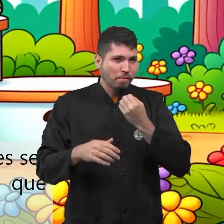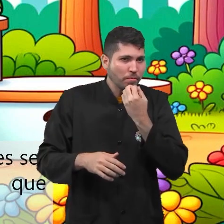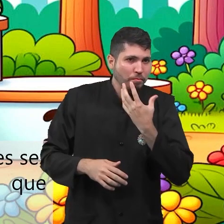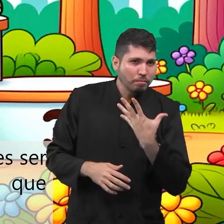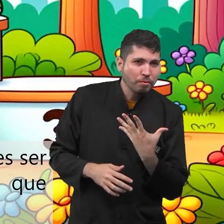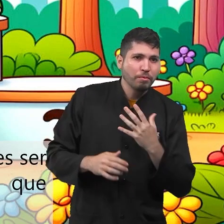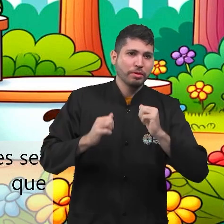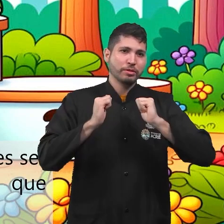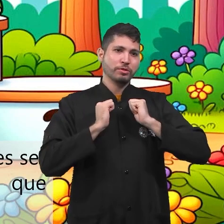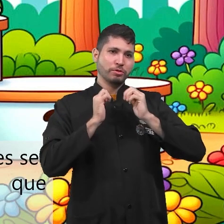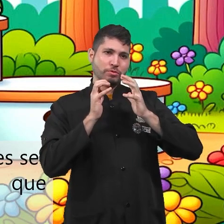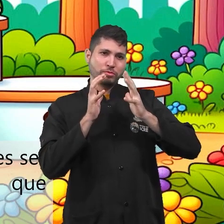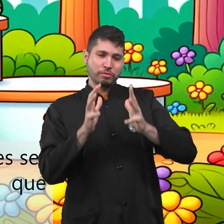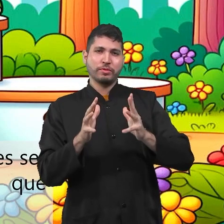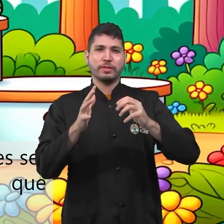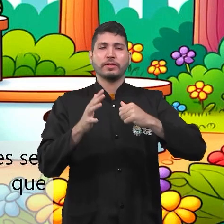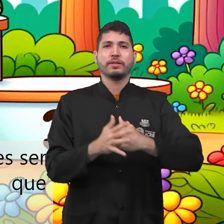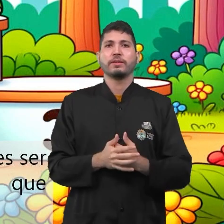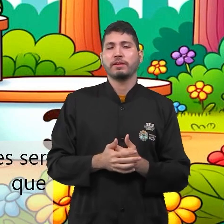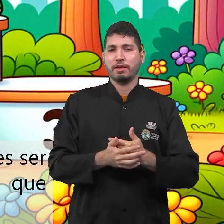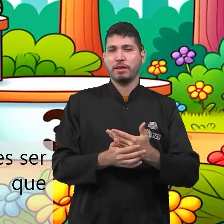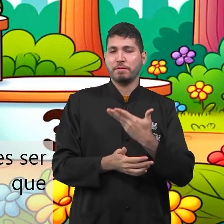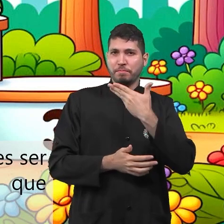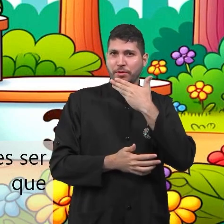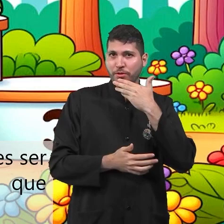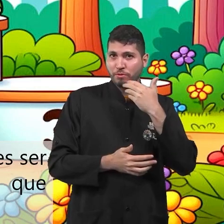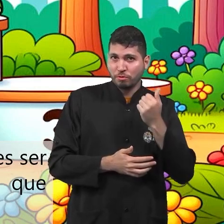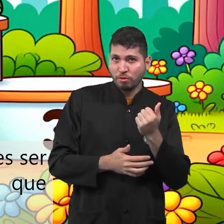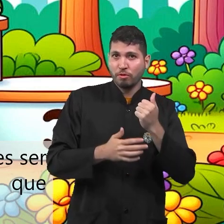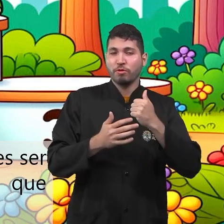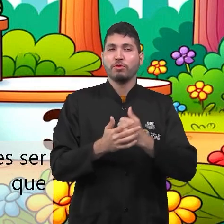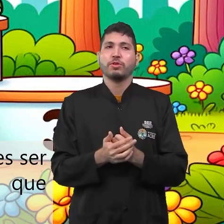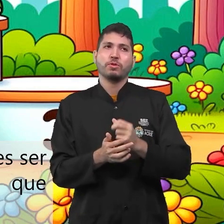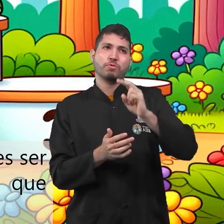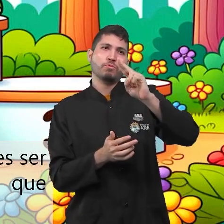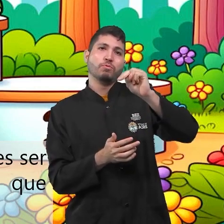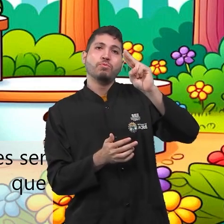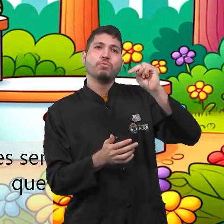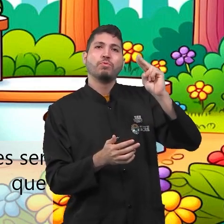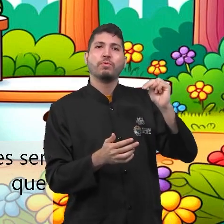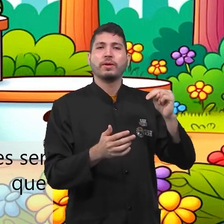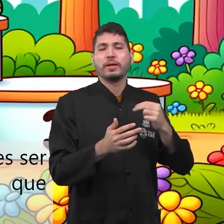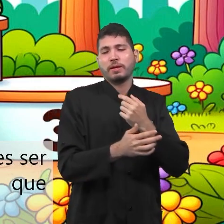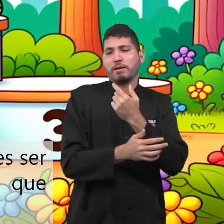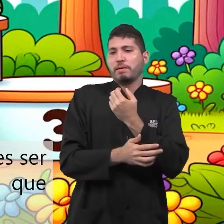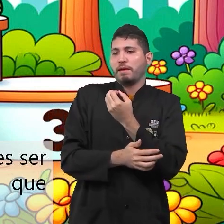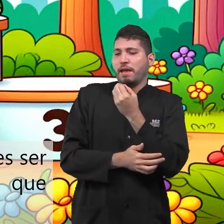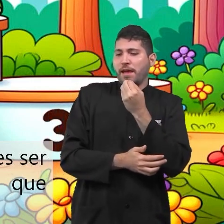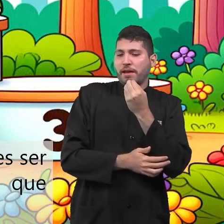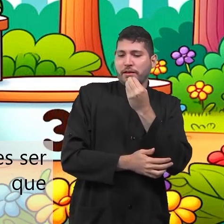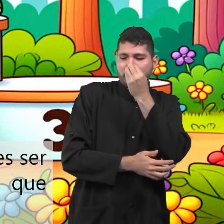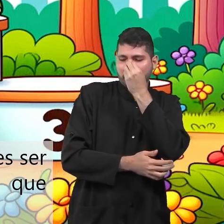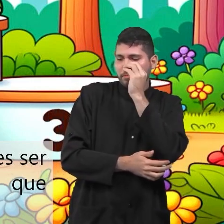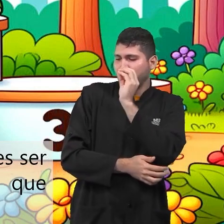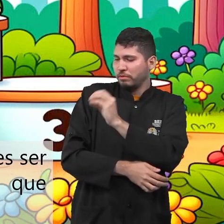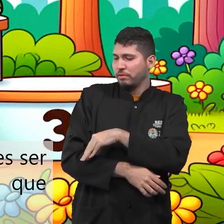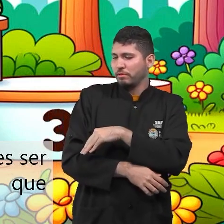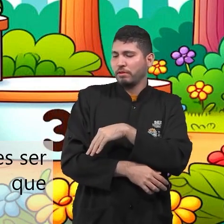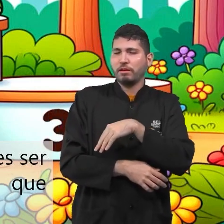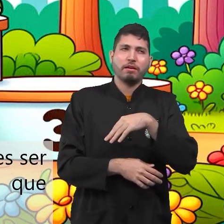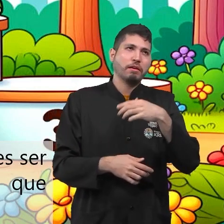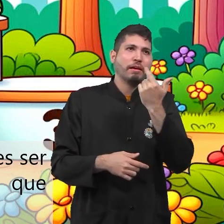disciplina, ou seja, mais vale a constância e disciplina, né, e nunca a pessoa deve se gabar do o quão boa,